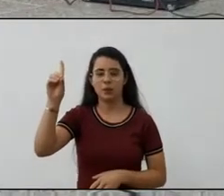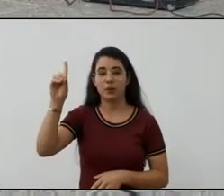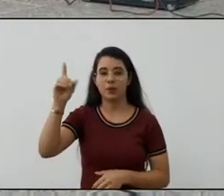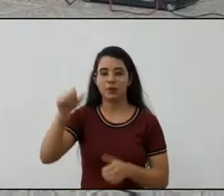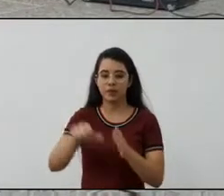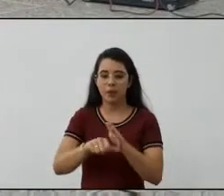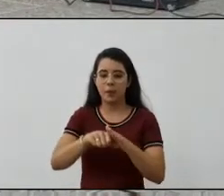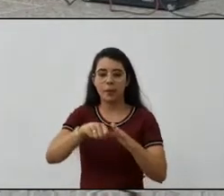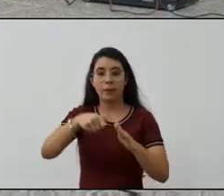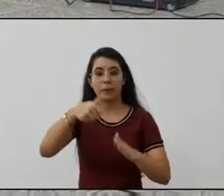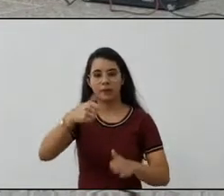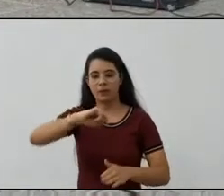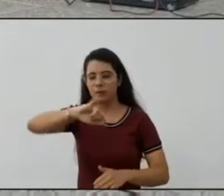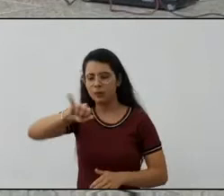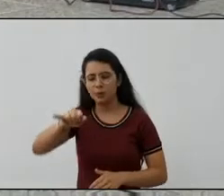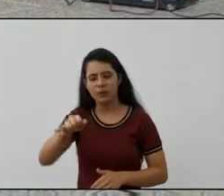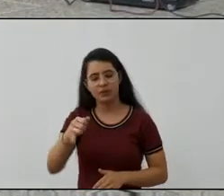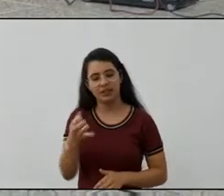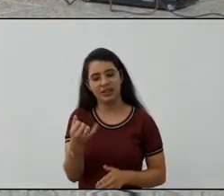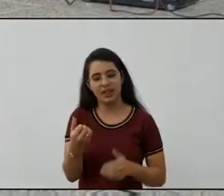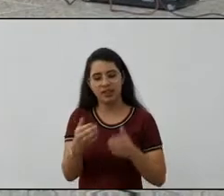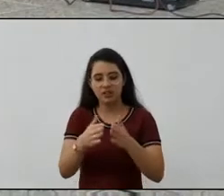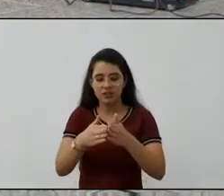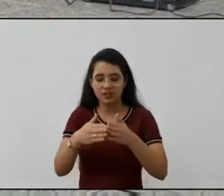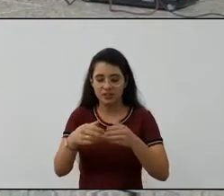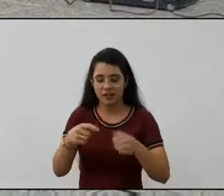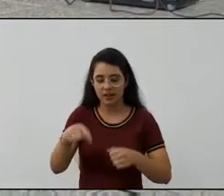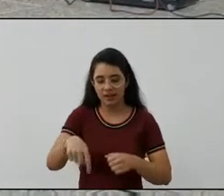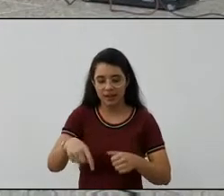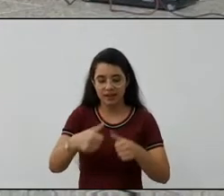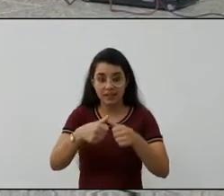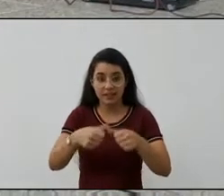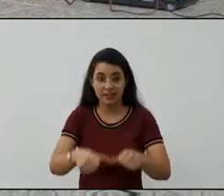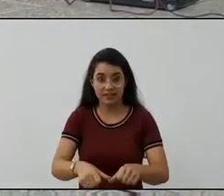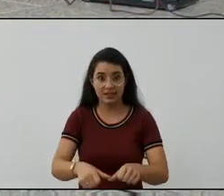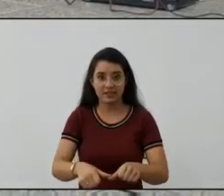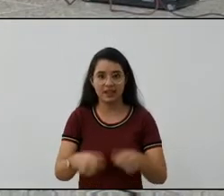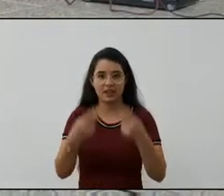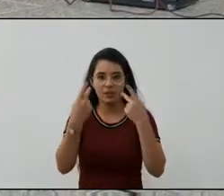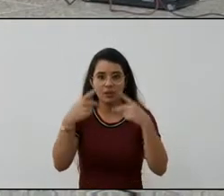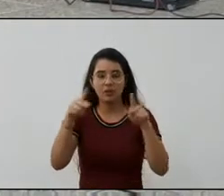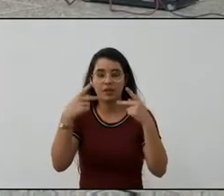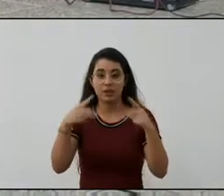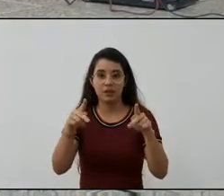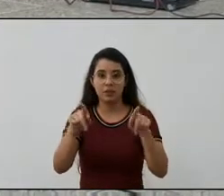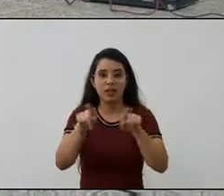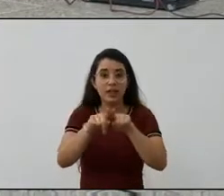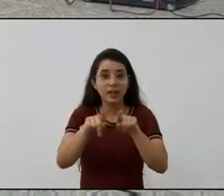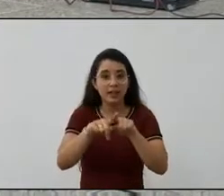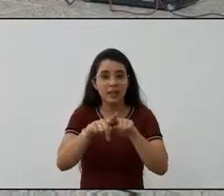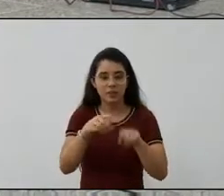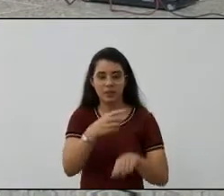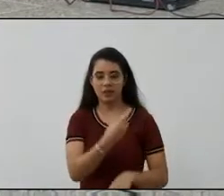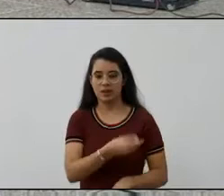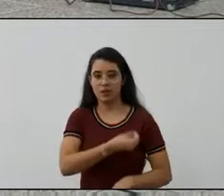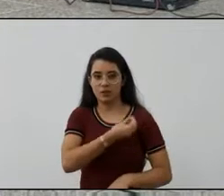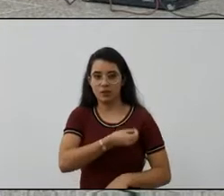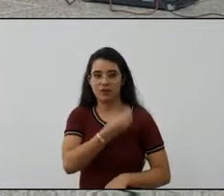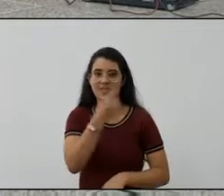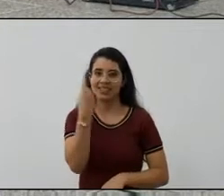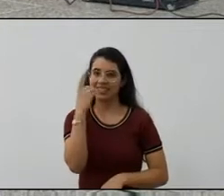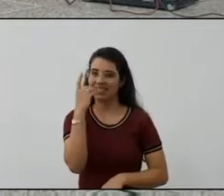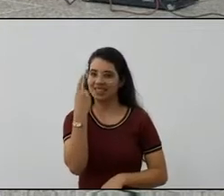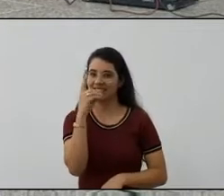primeiro lugar, pela oportunidade de estar aqui, pela bondade também do pastor Davi,